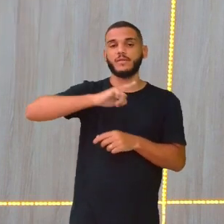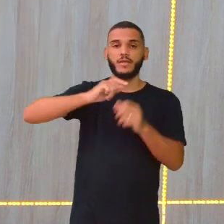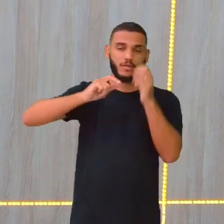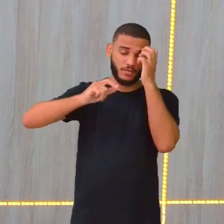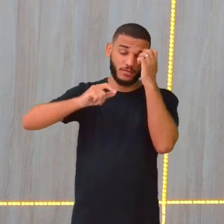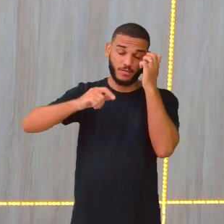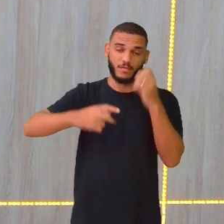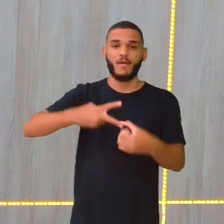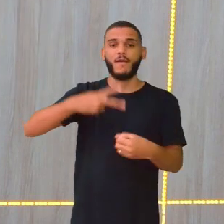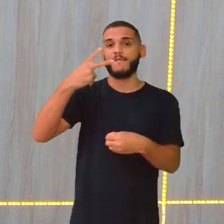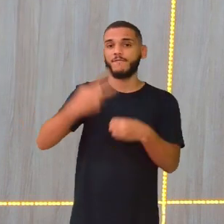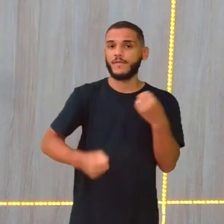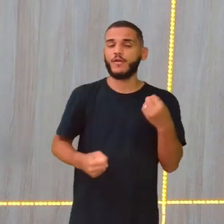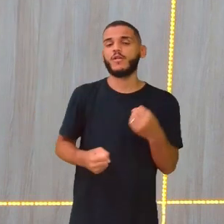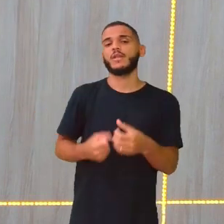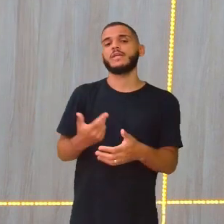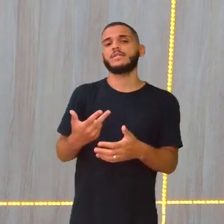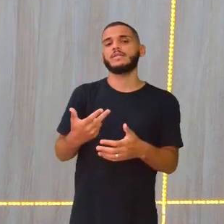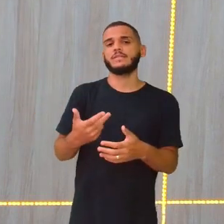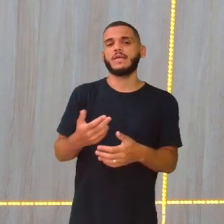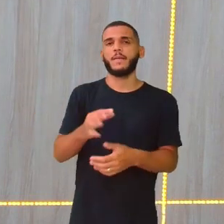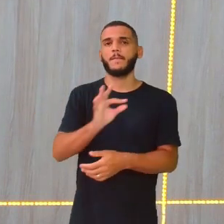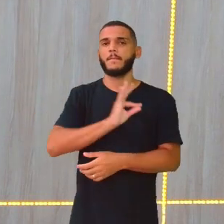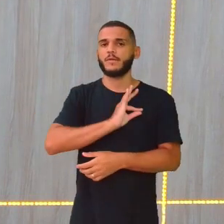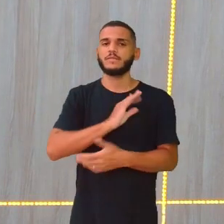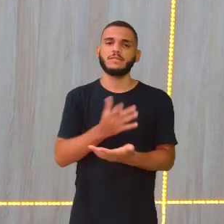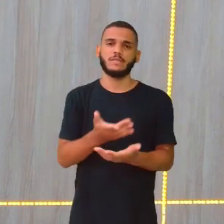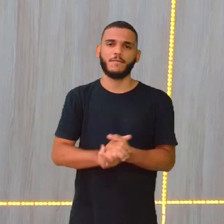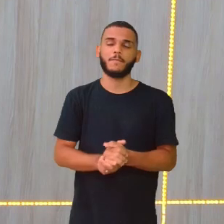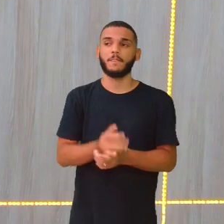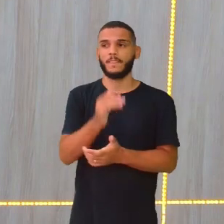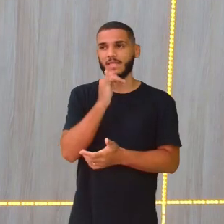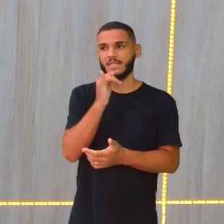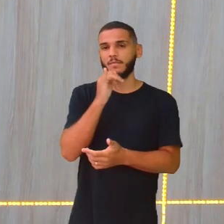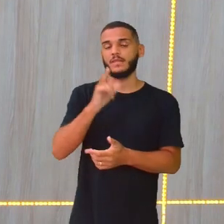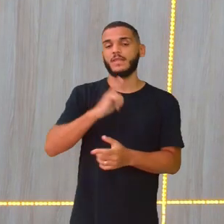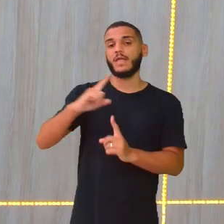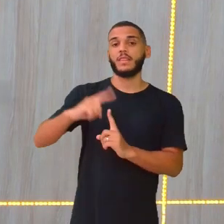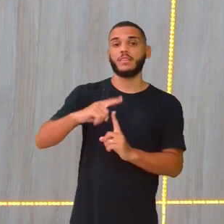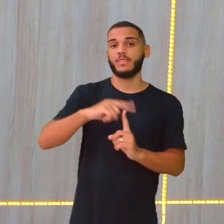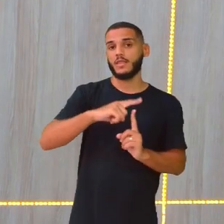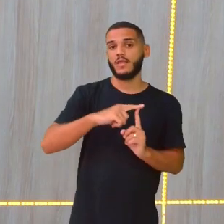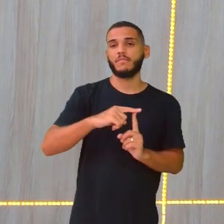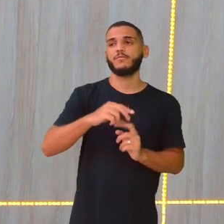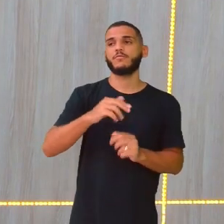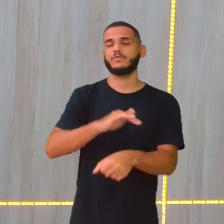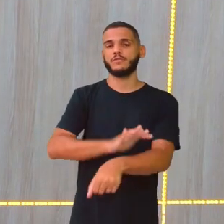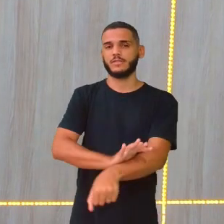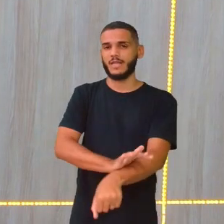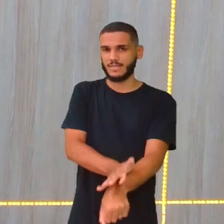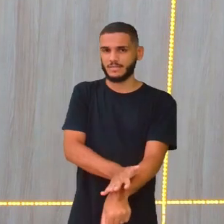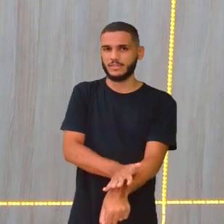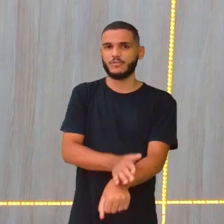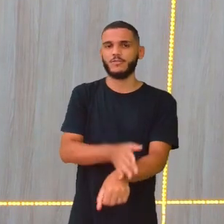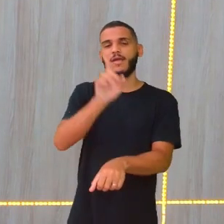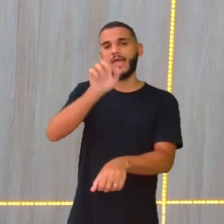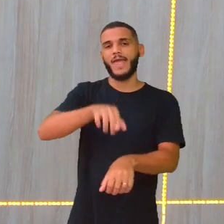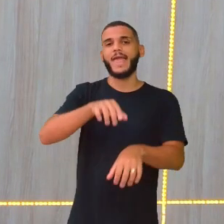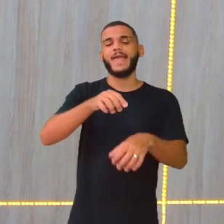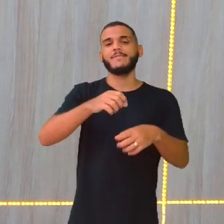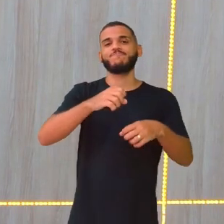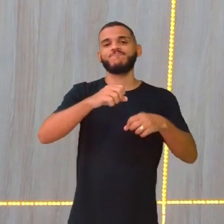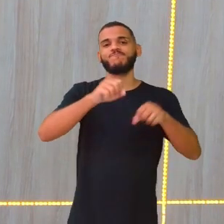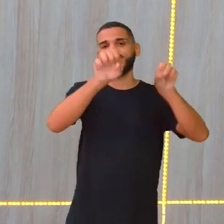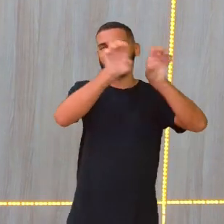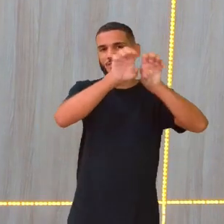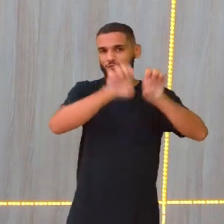policial contra pessoas negras, por exemplo. Ou, lembra que a gente falou dos tipos de racismo? Então, aquele racismo estrutural, né? O